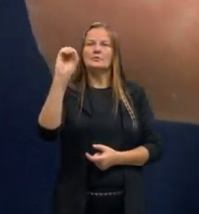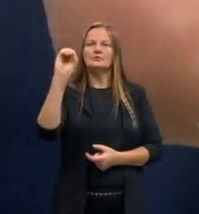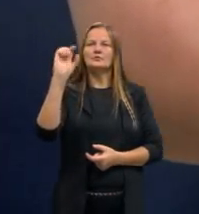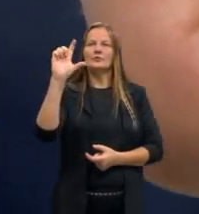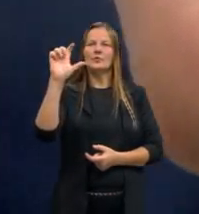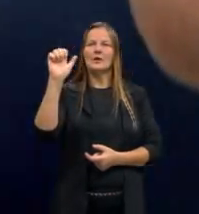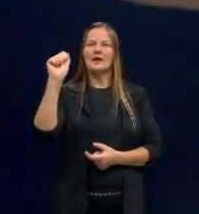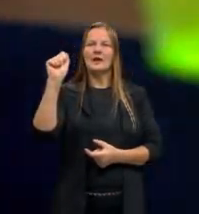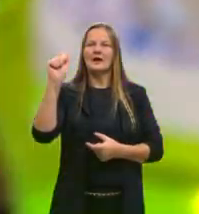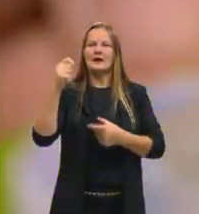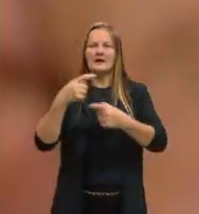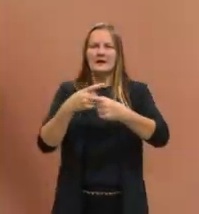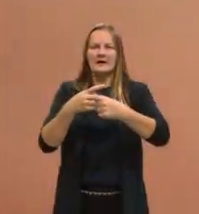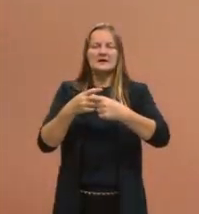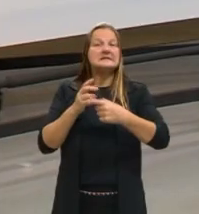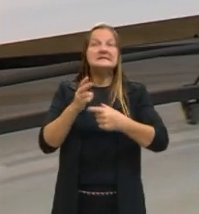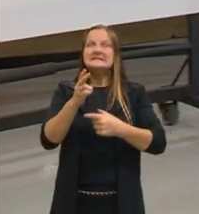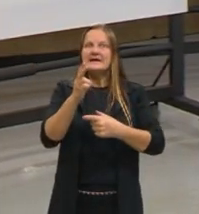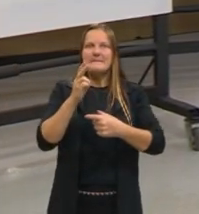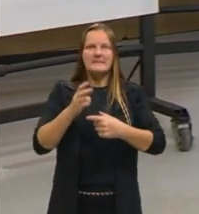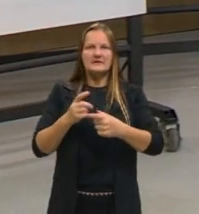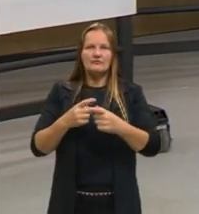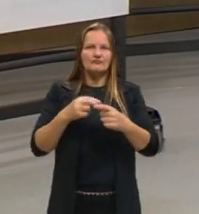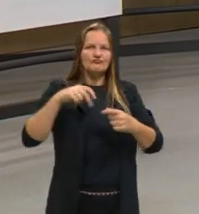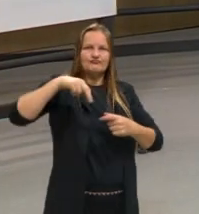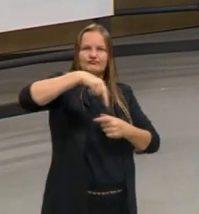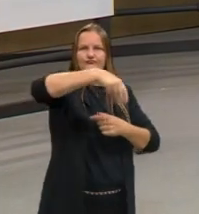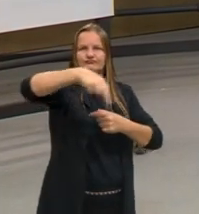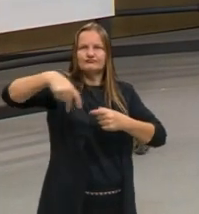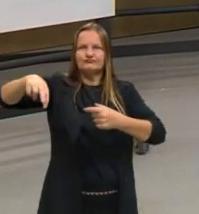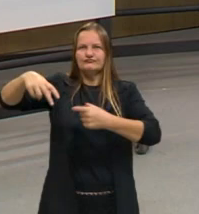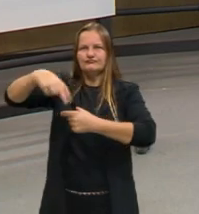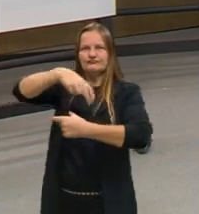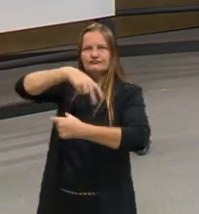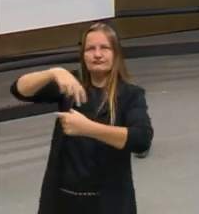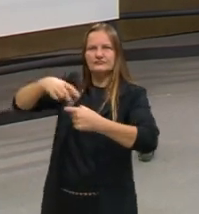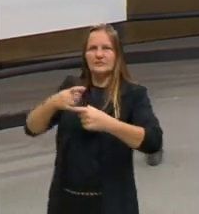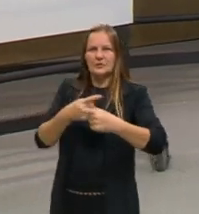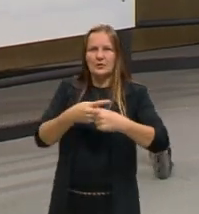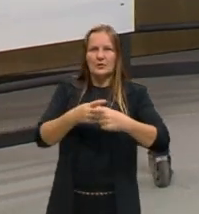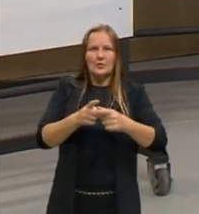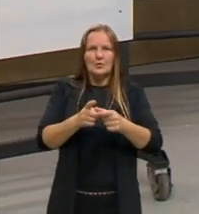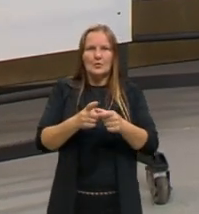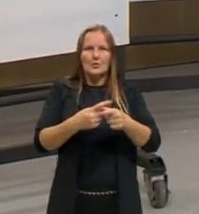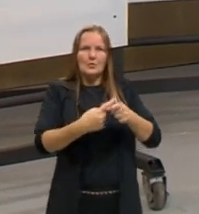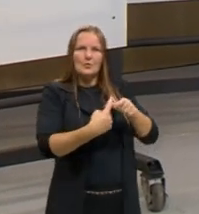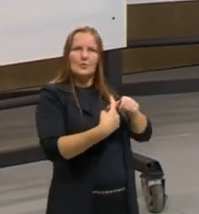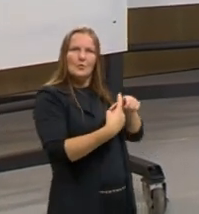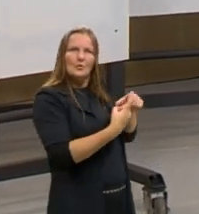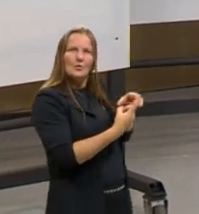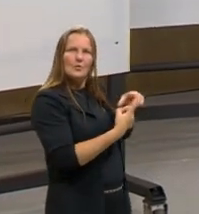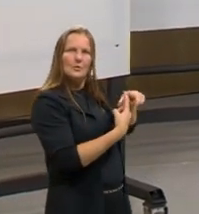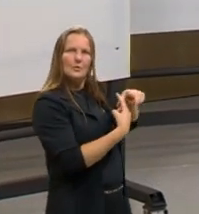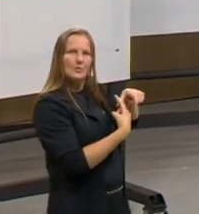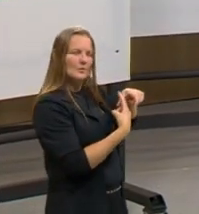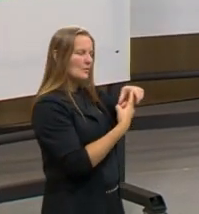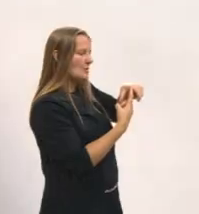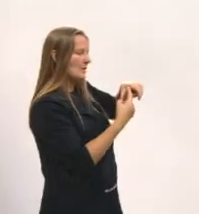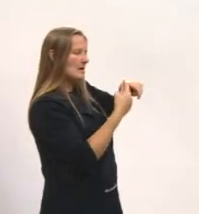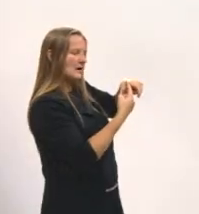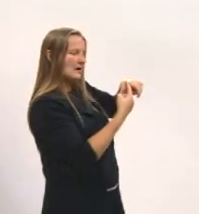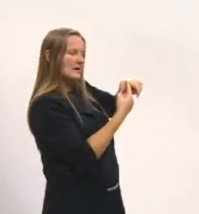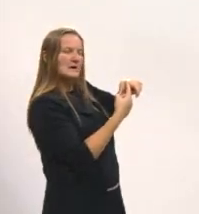para o norte Deixa eu ver se eu consigo vir mais para cá então ela sempre vai mostrar para o Norte para você aí ó Tá